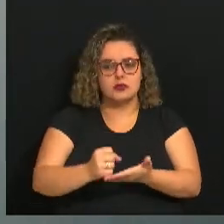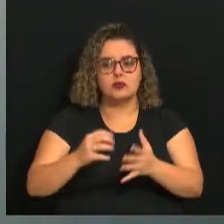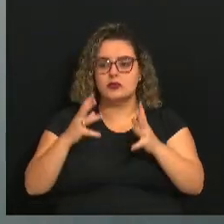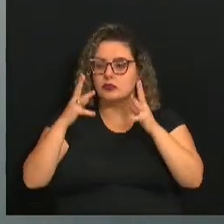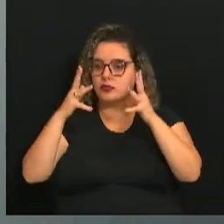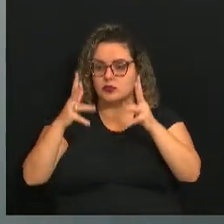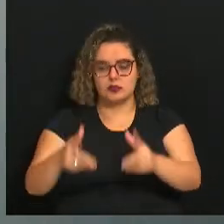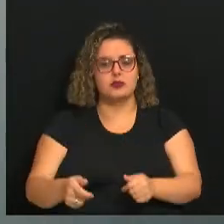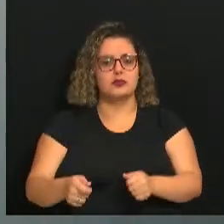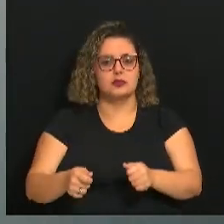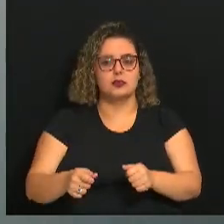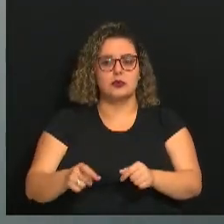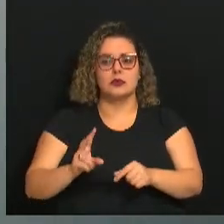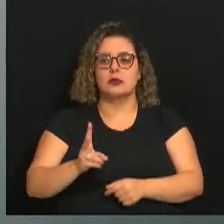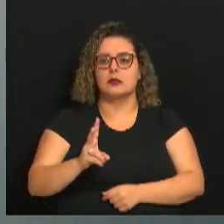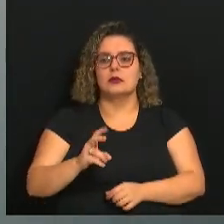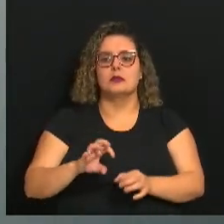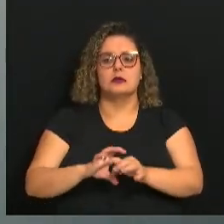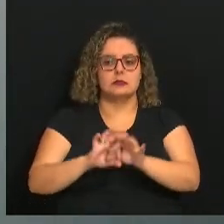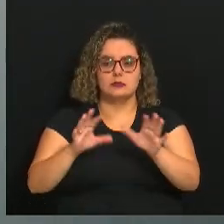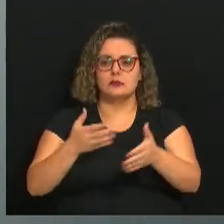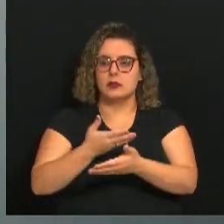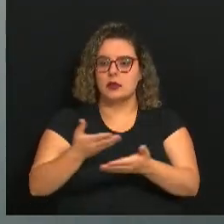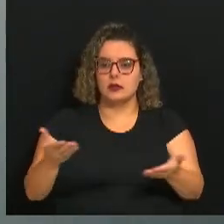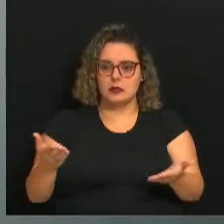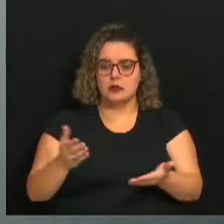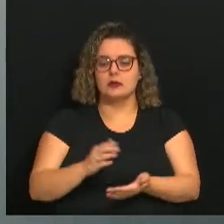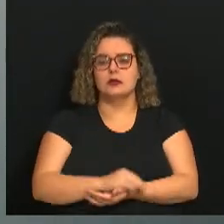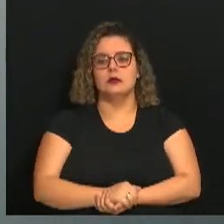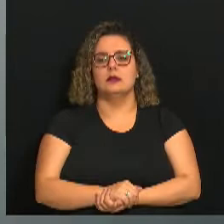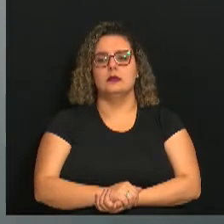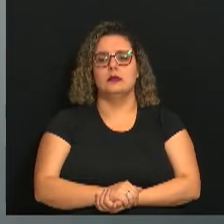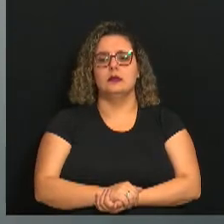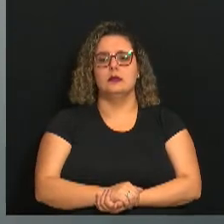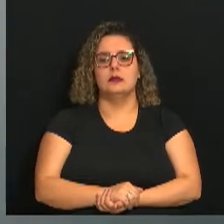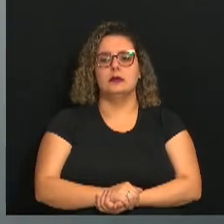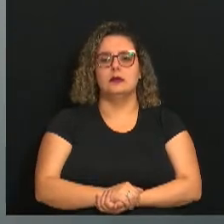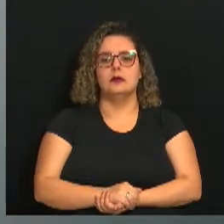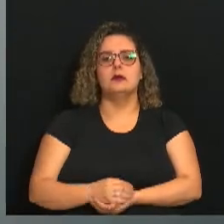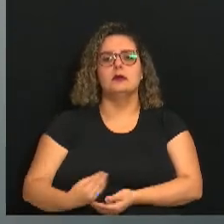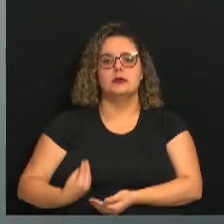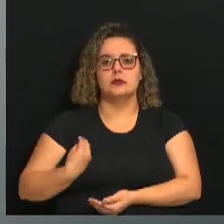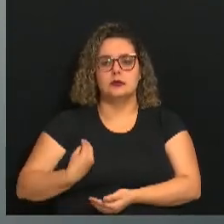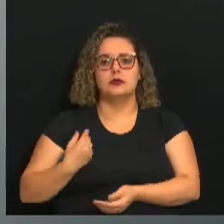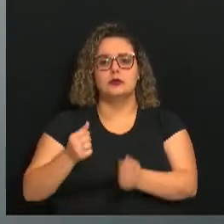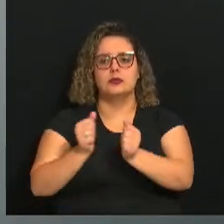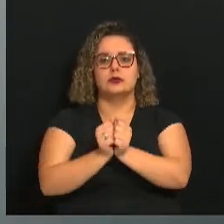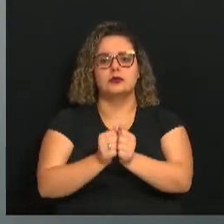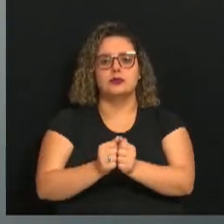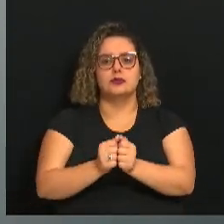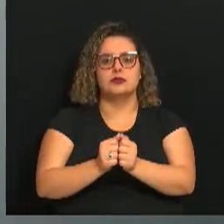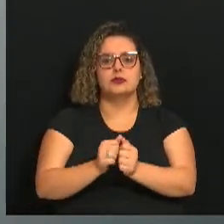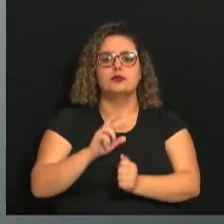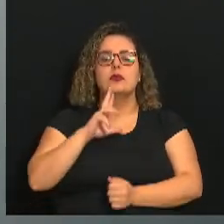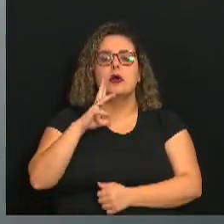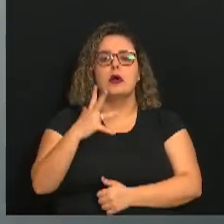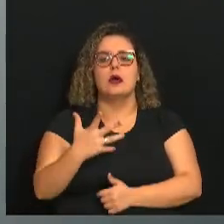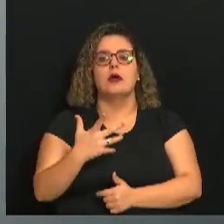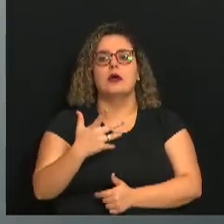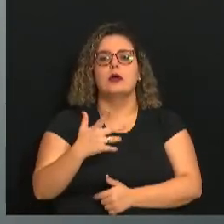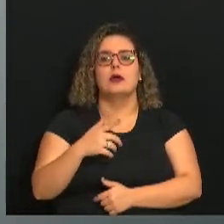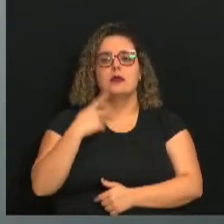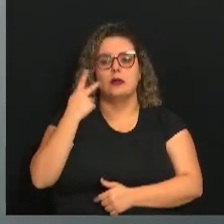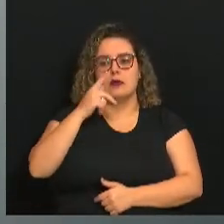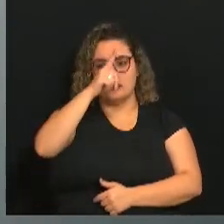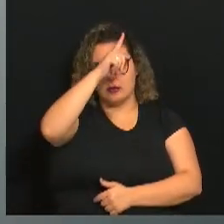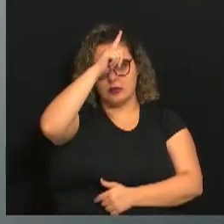gente sempre coloca à disposição de tudo, tá? E estamos aqui exatamente para trabalhar juntos aí para solucionar, vereador Gustavo e demais